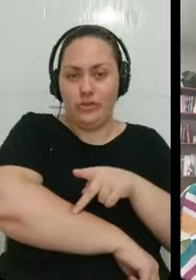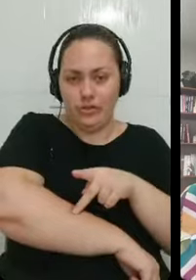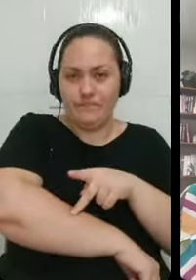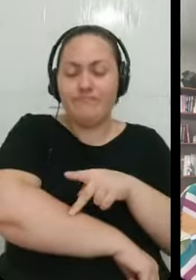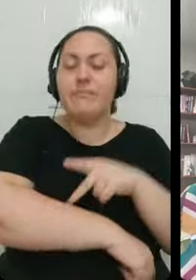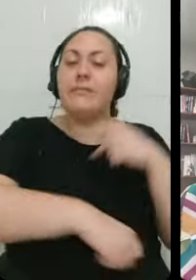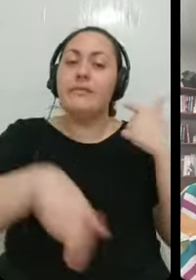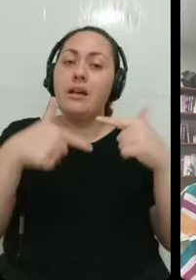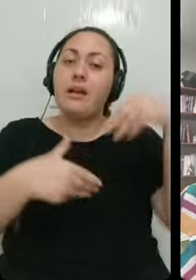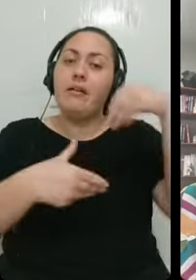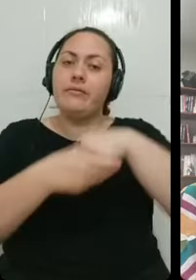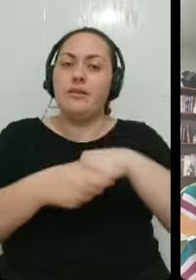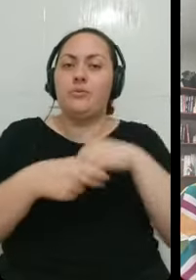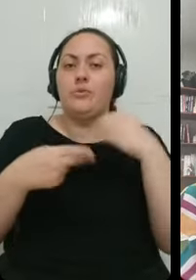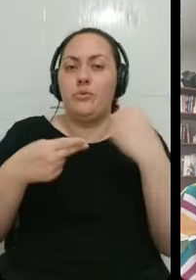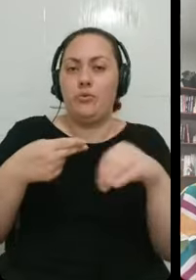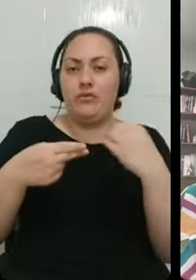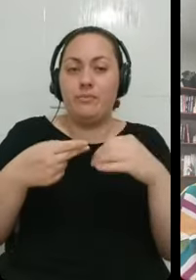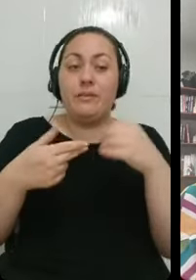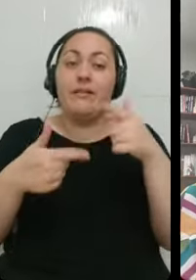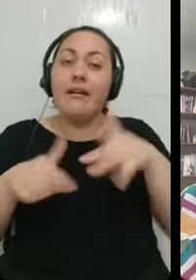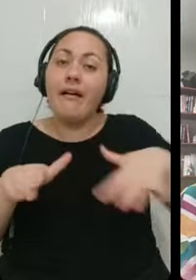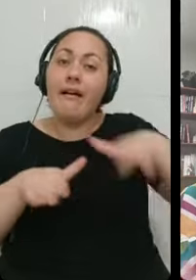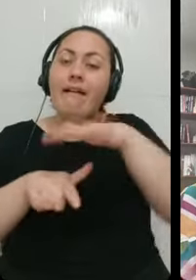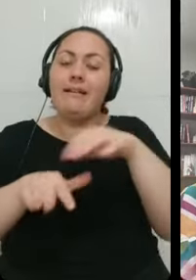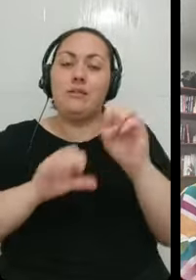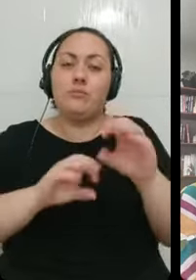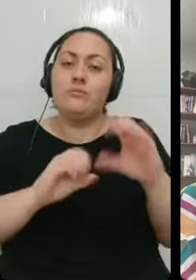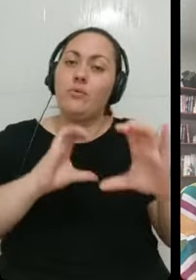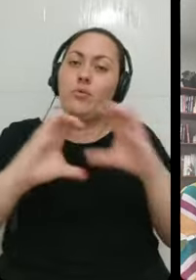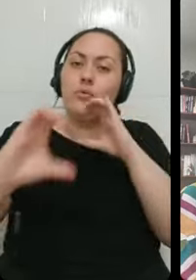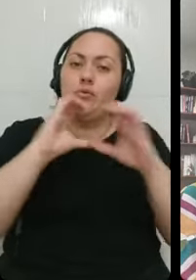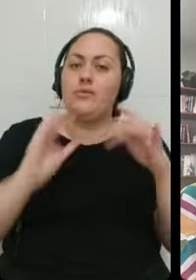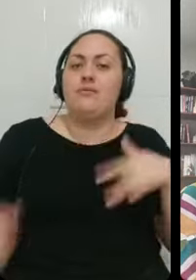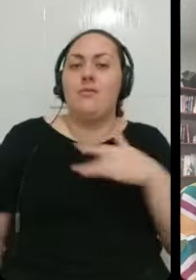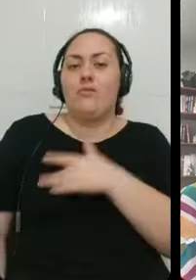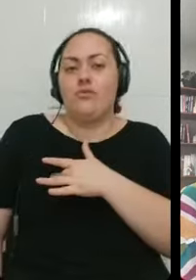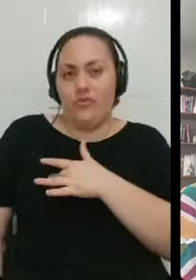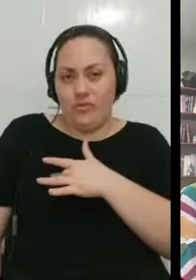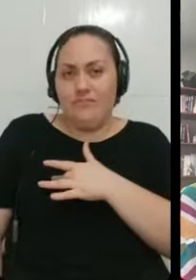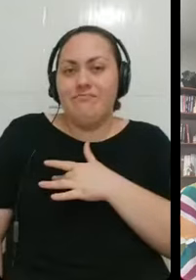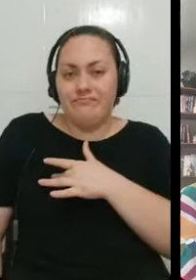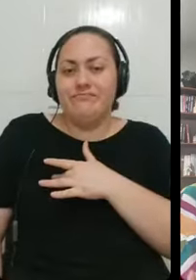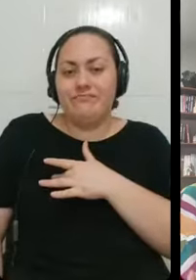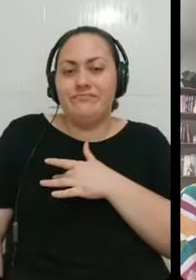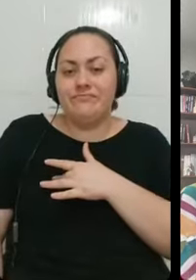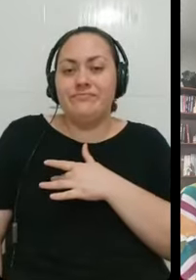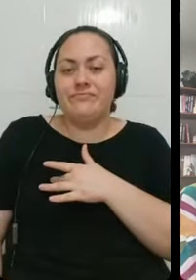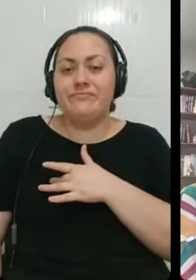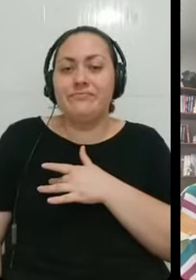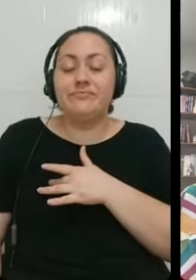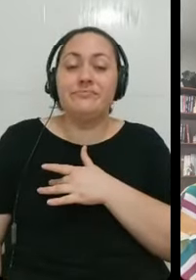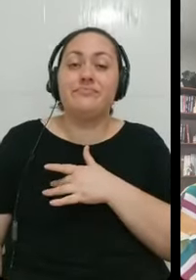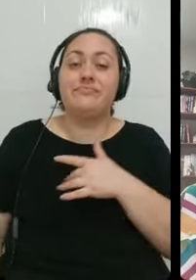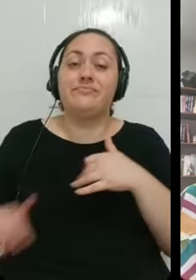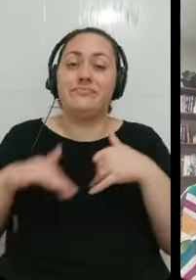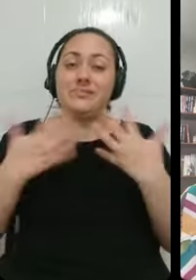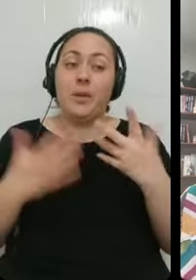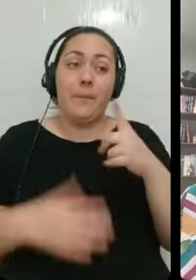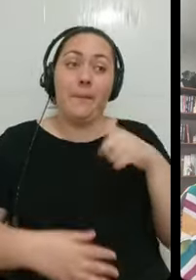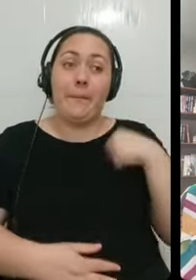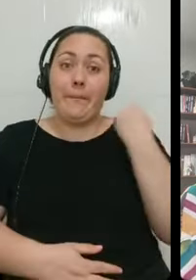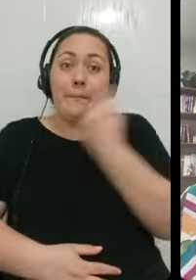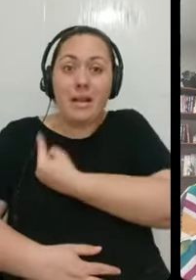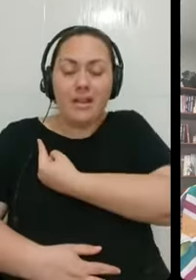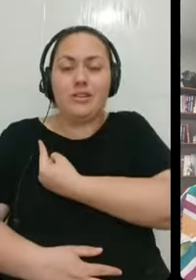trabalha na universidade com a área, né, de educação e comunicação em saúde, né? Então, Para nós, assim, é uma bela